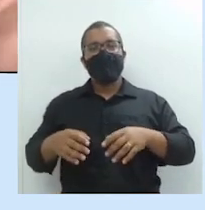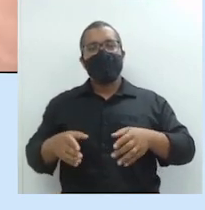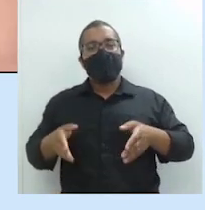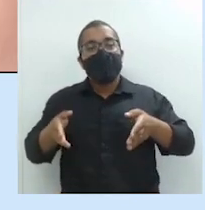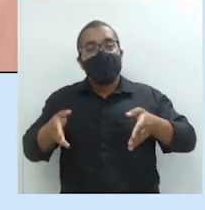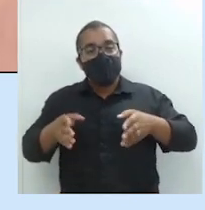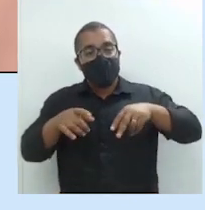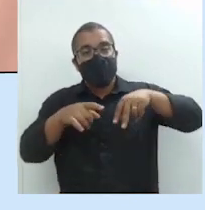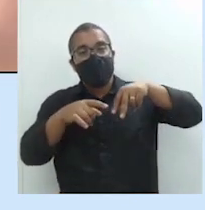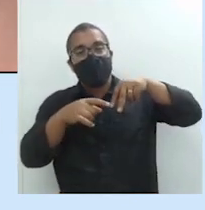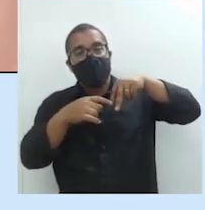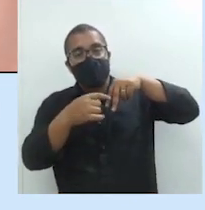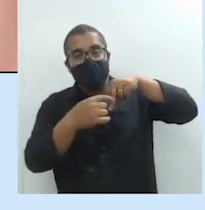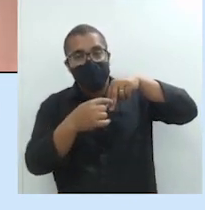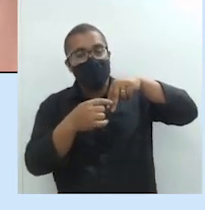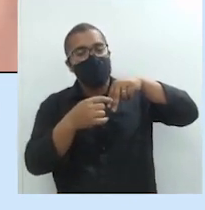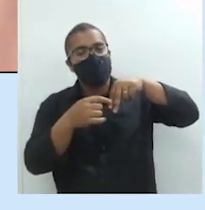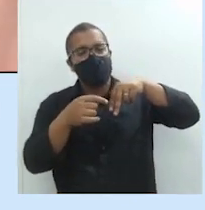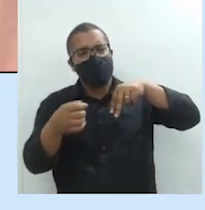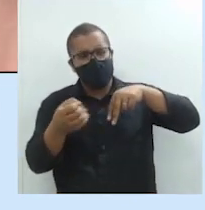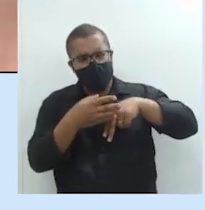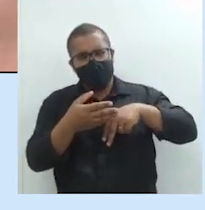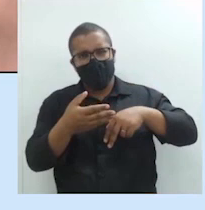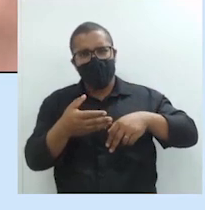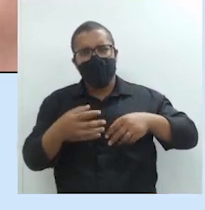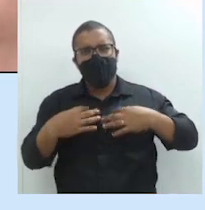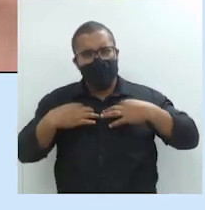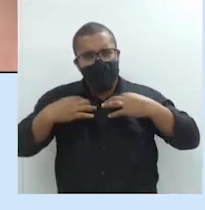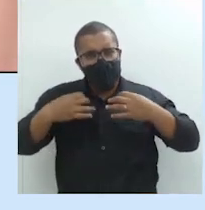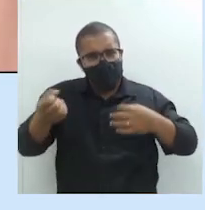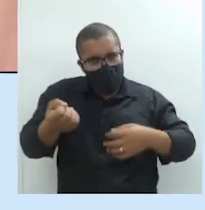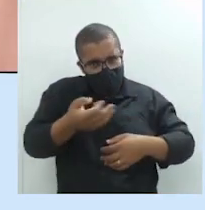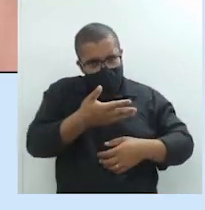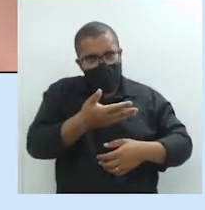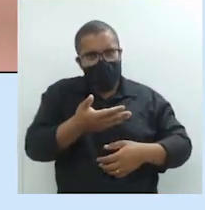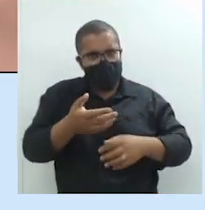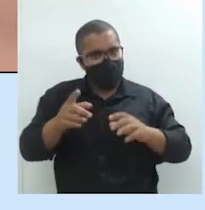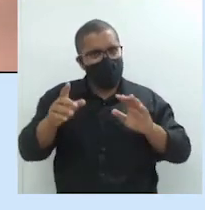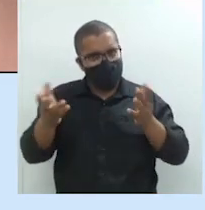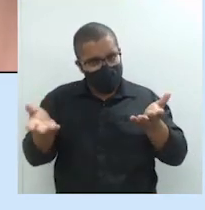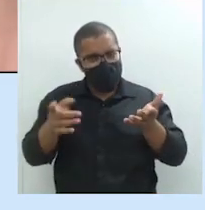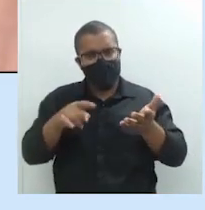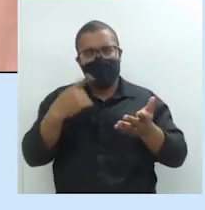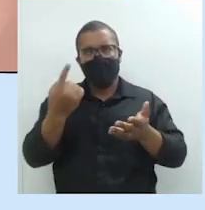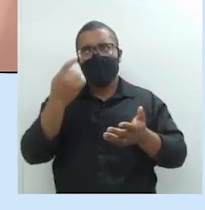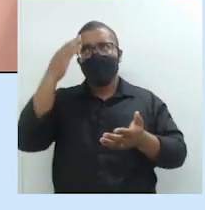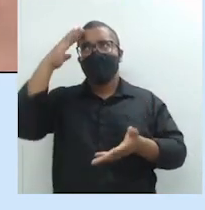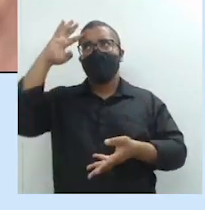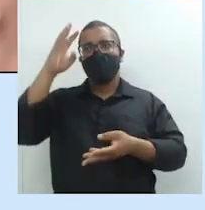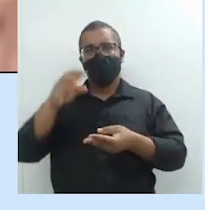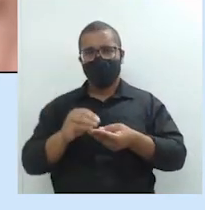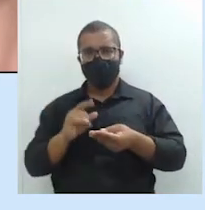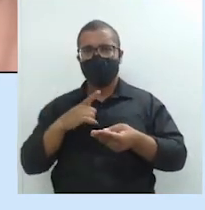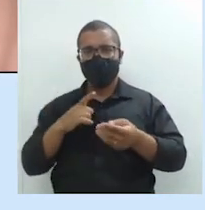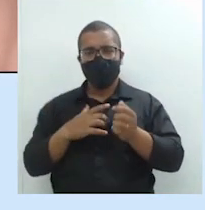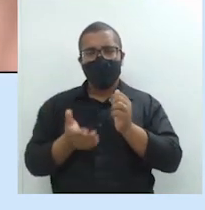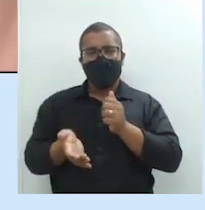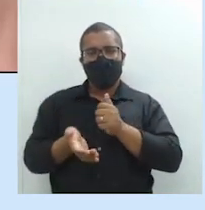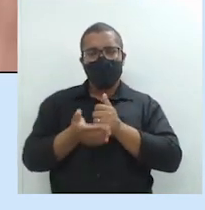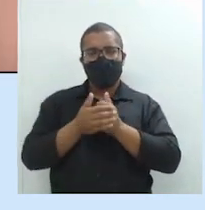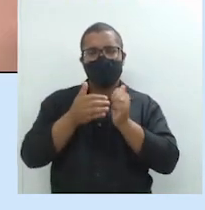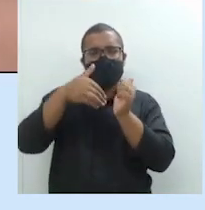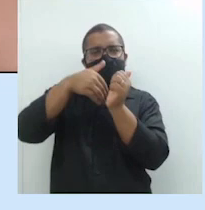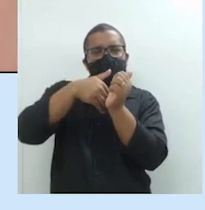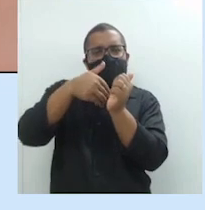segundo o cidadão aí. Então vejam só, a ironia, o não dito, o implícito,